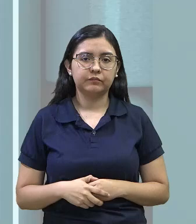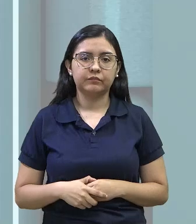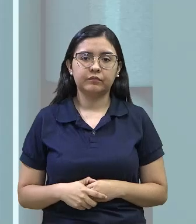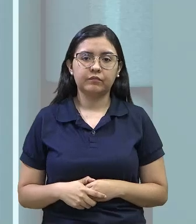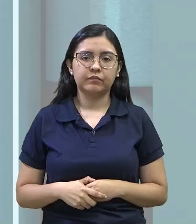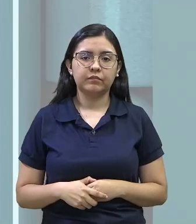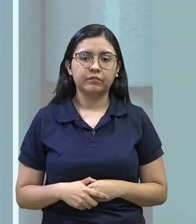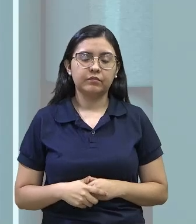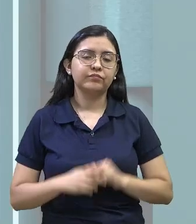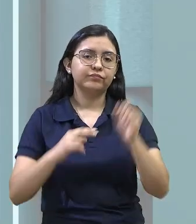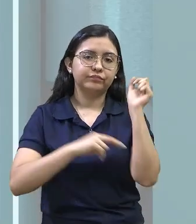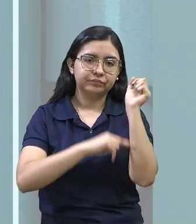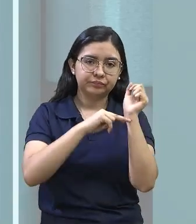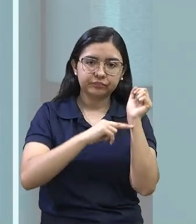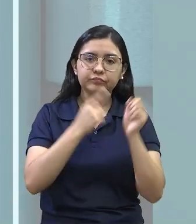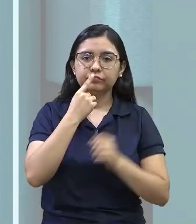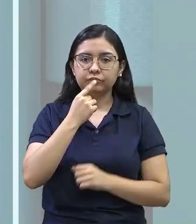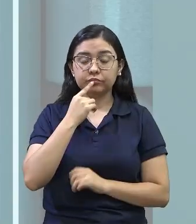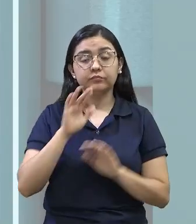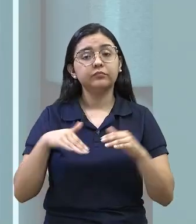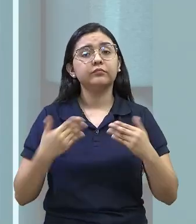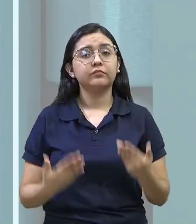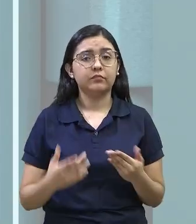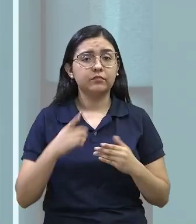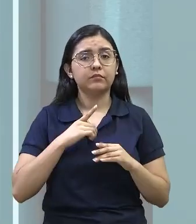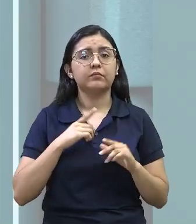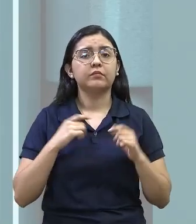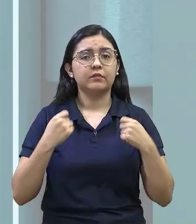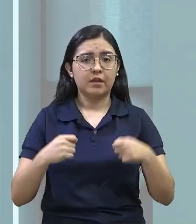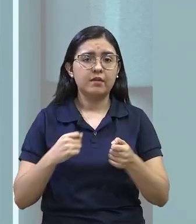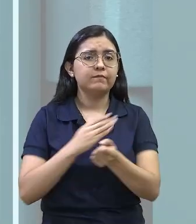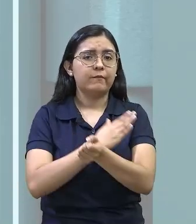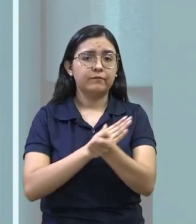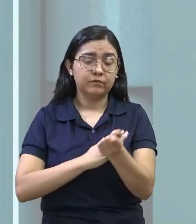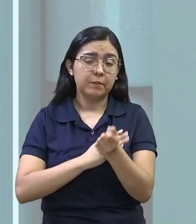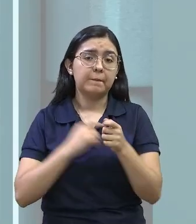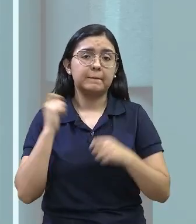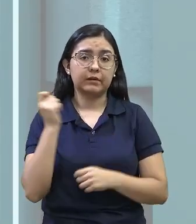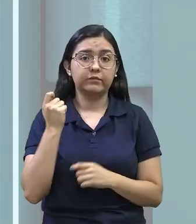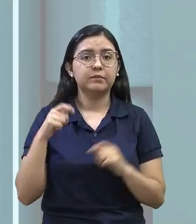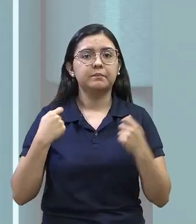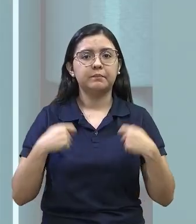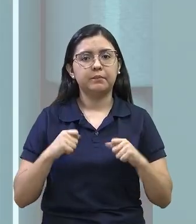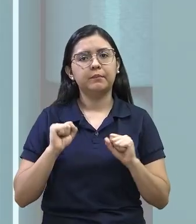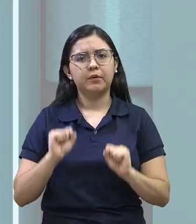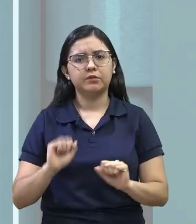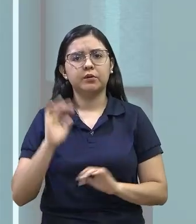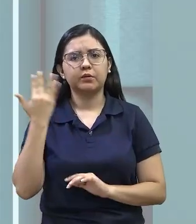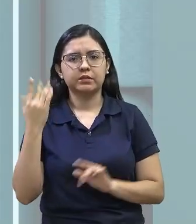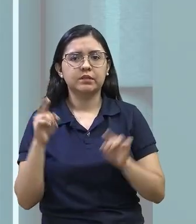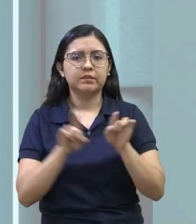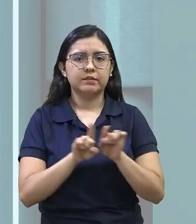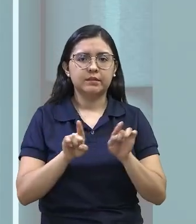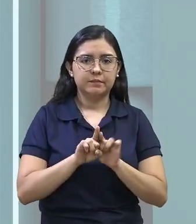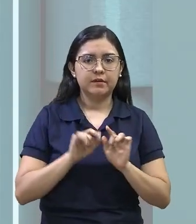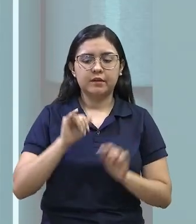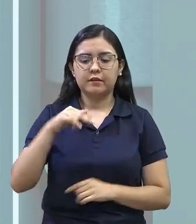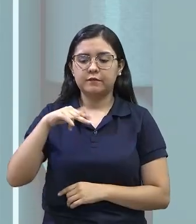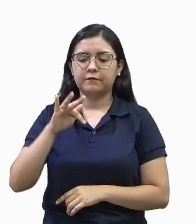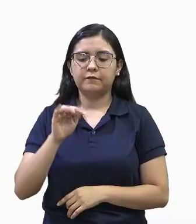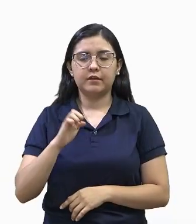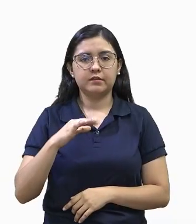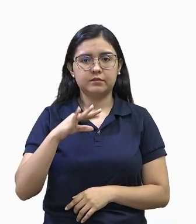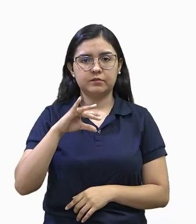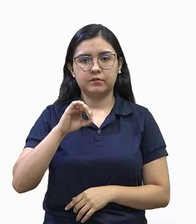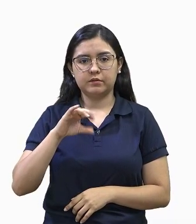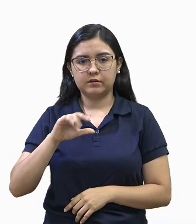por vasos sanguíneos, né? Então ela tem uma certa profundidade e pode acontecer de ser infeccionada. Então, por isso, a gente